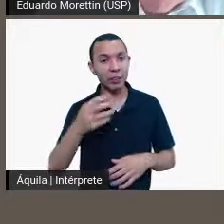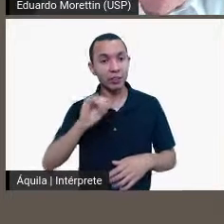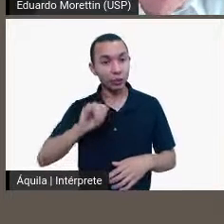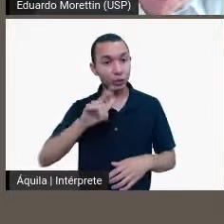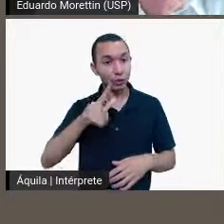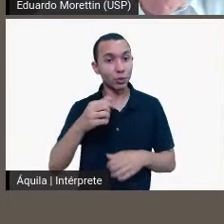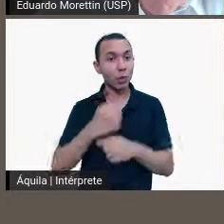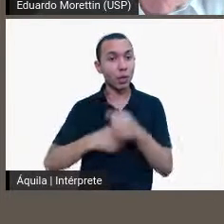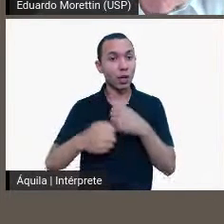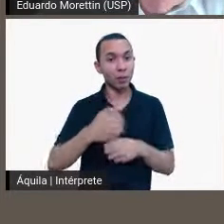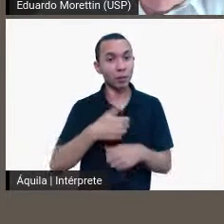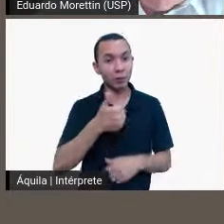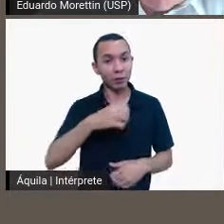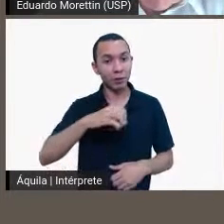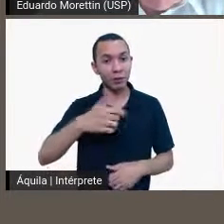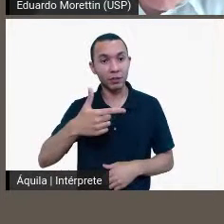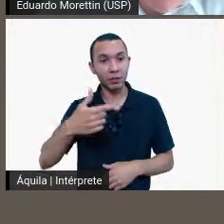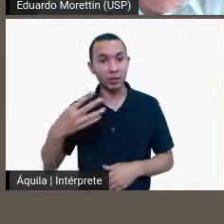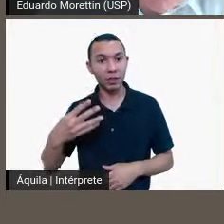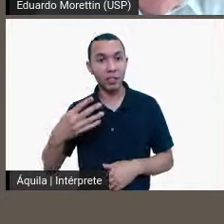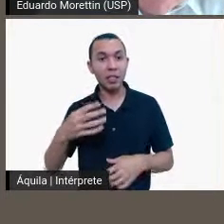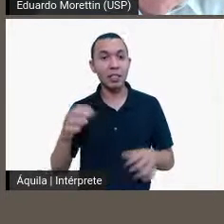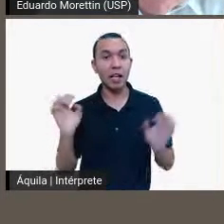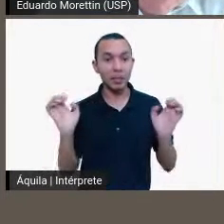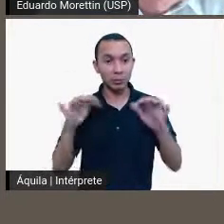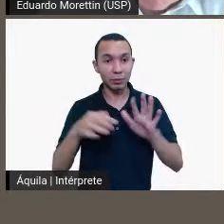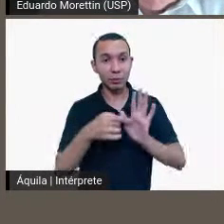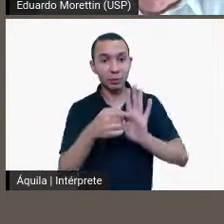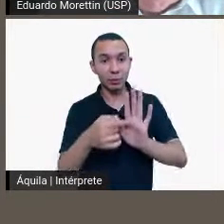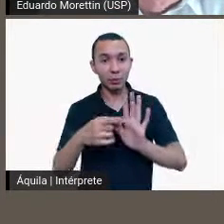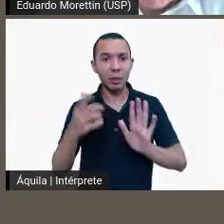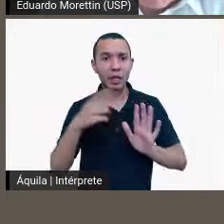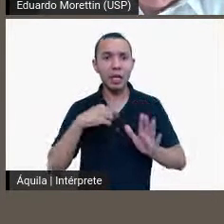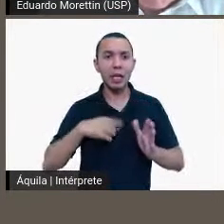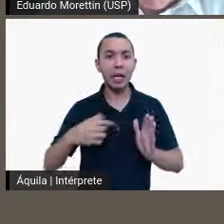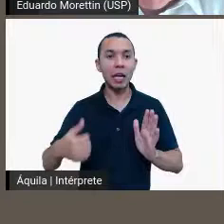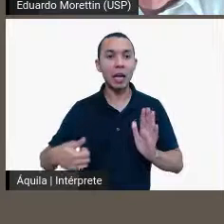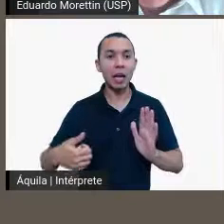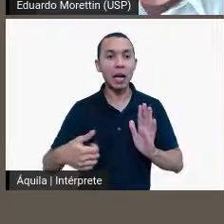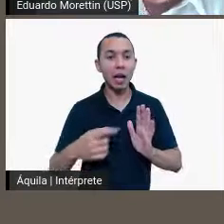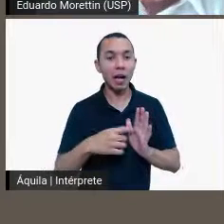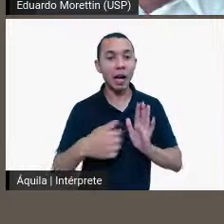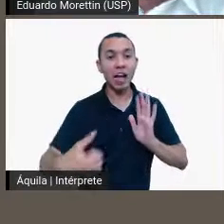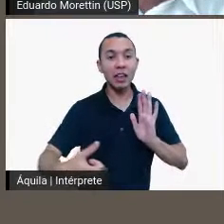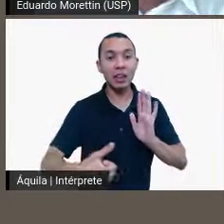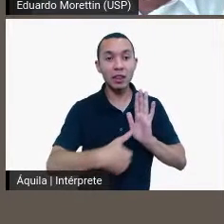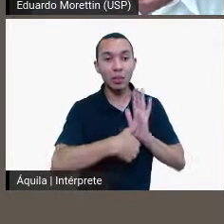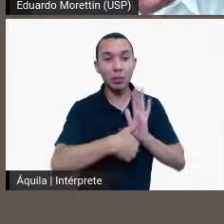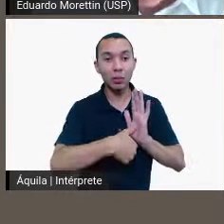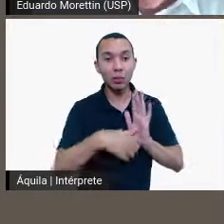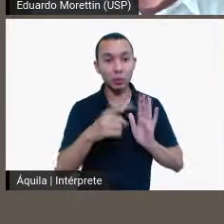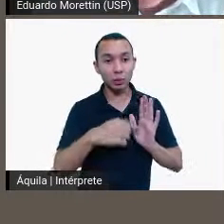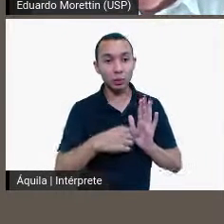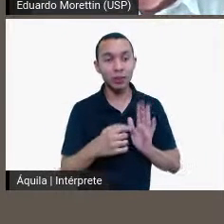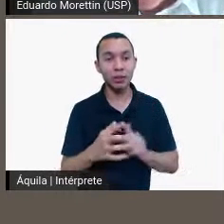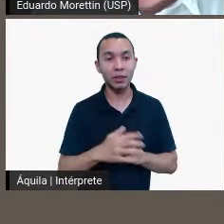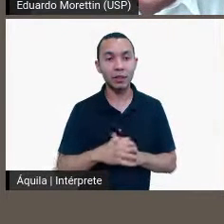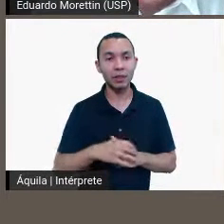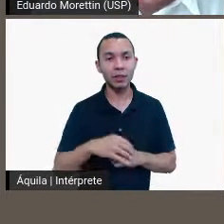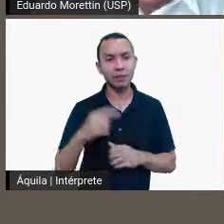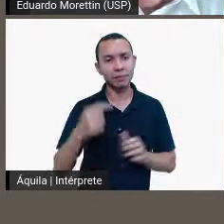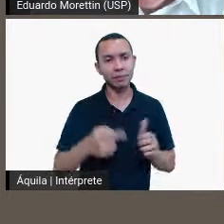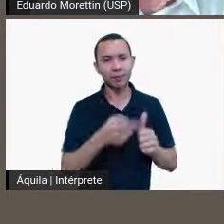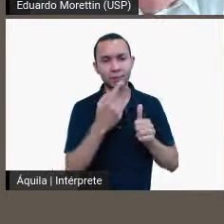de terminada a exposição, uma denúncia do jornal Carioca, a notícia, em que traz, em artigo de primeira página, o seguinte